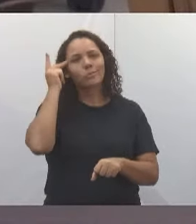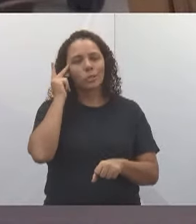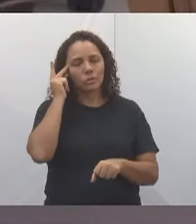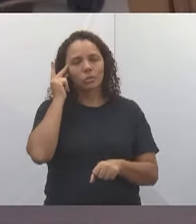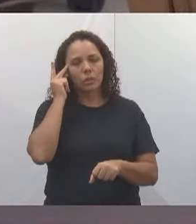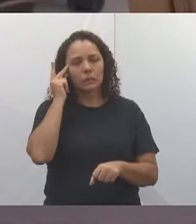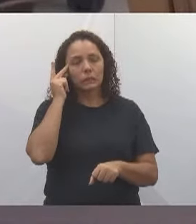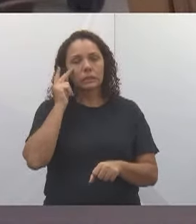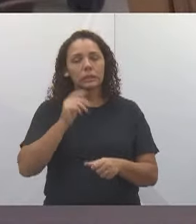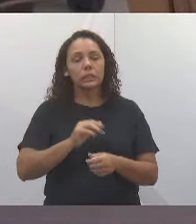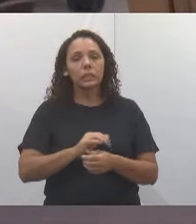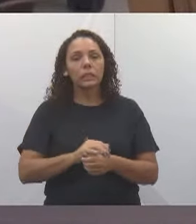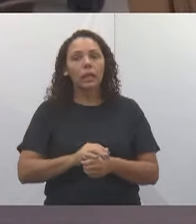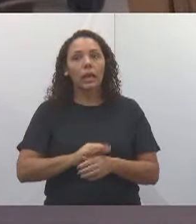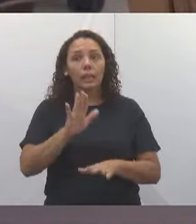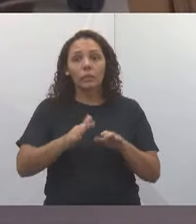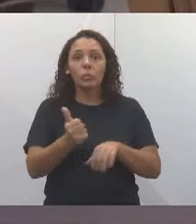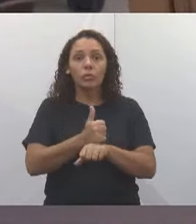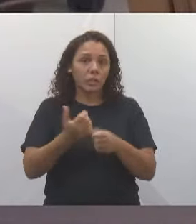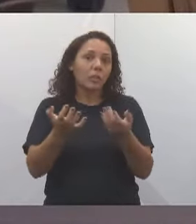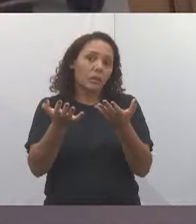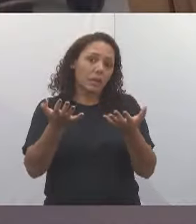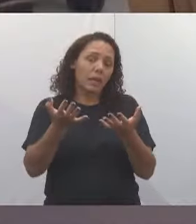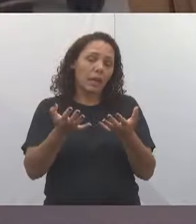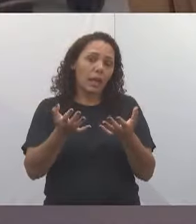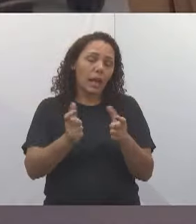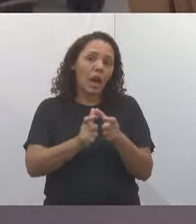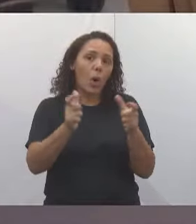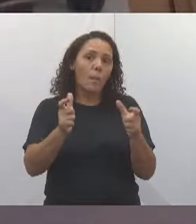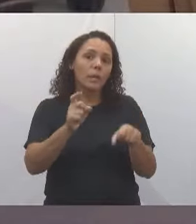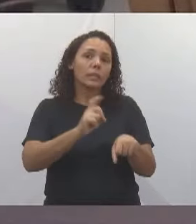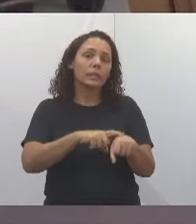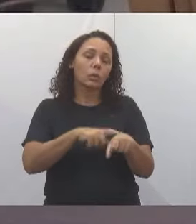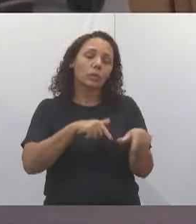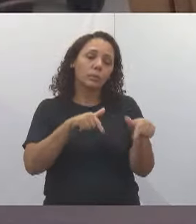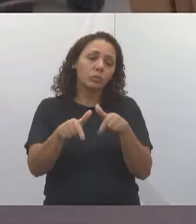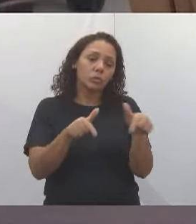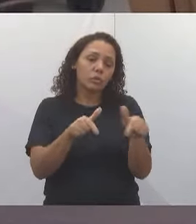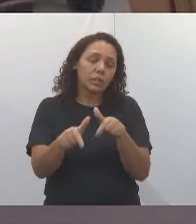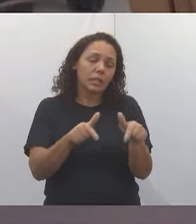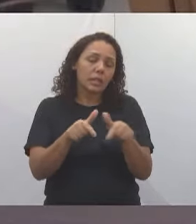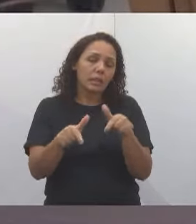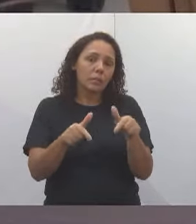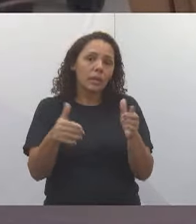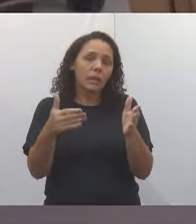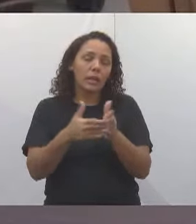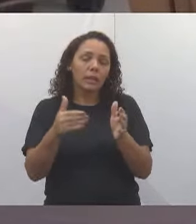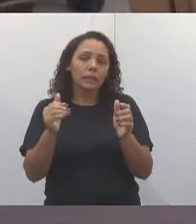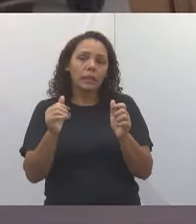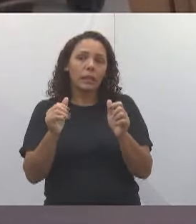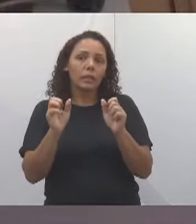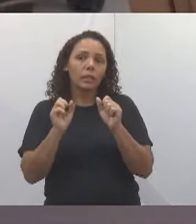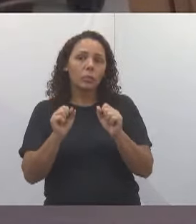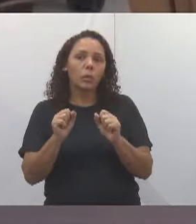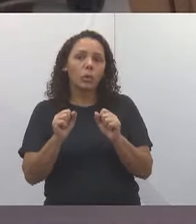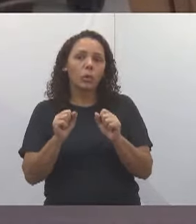próprio dentista, aumentar essa carga, ver a possibilidade, até que possamos efetivamente fazer a